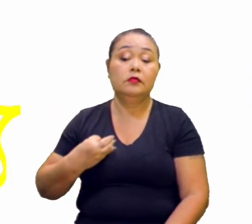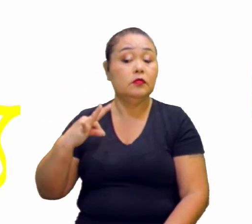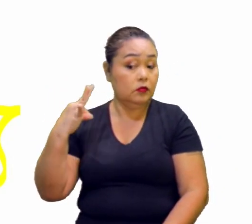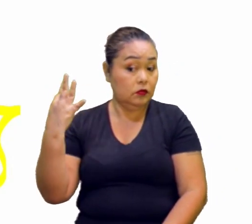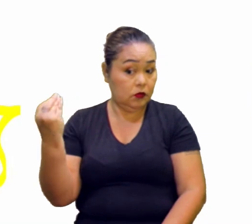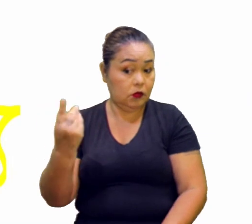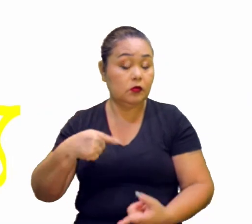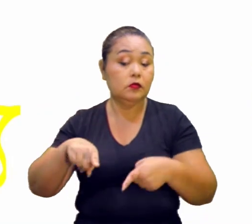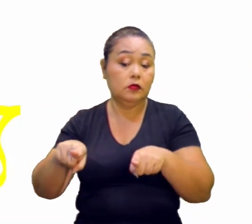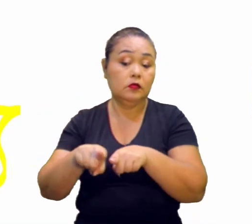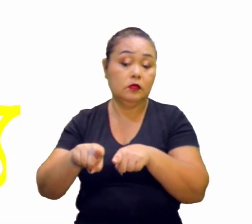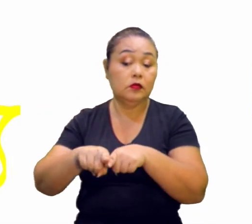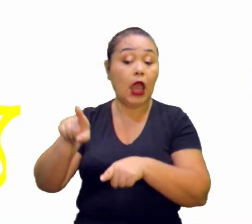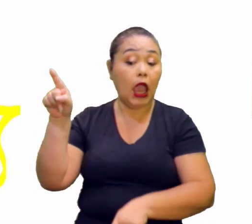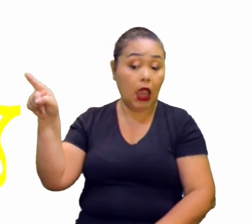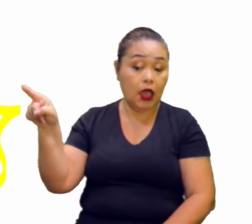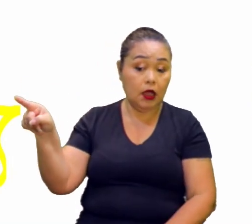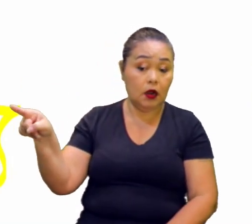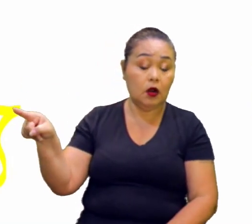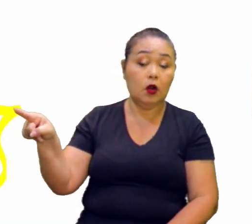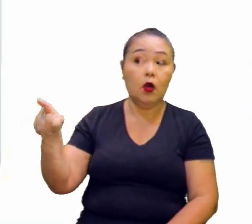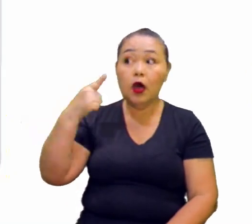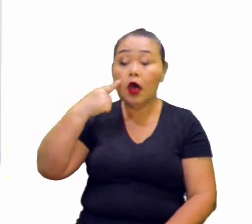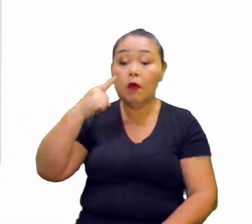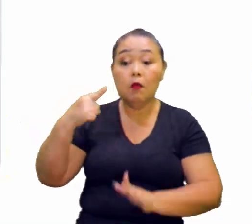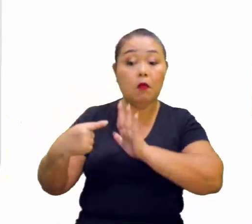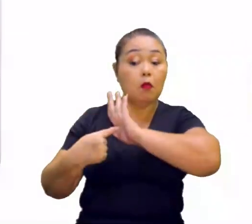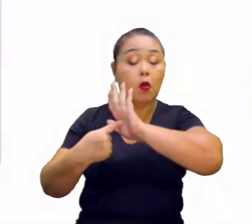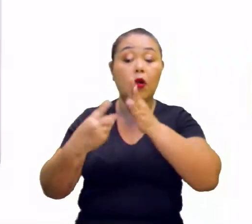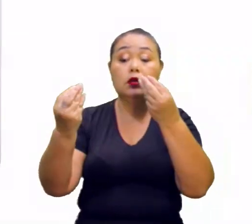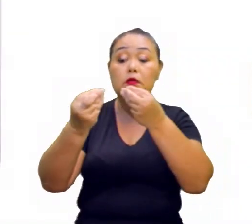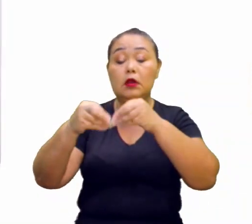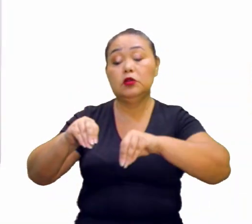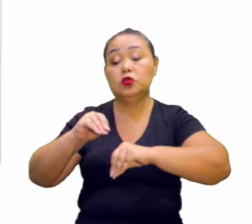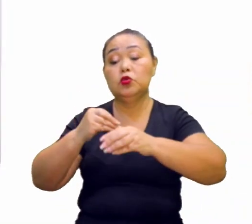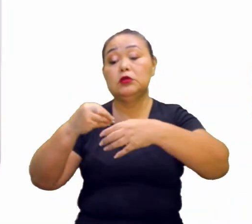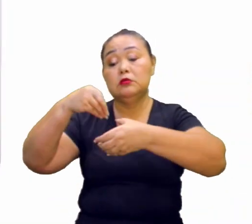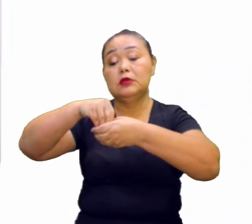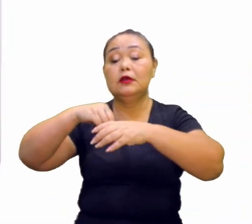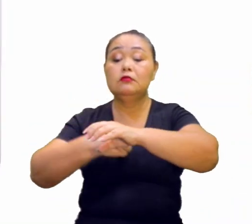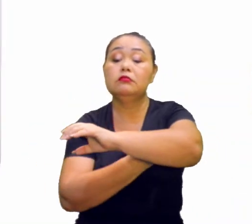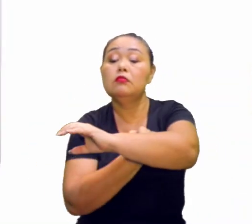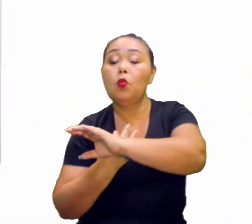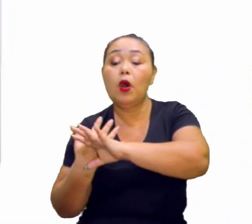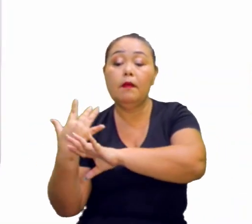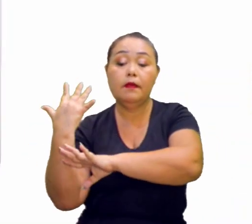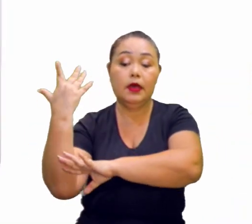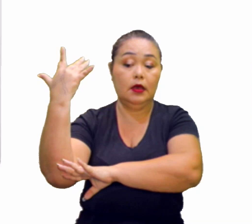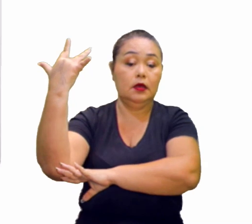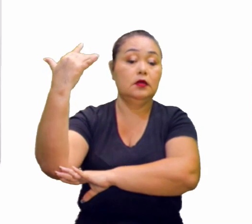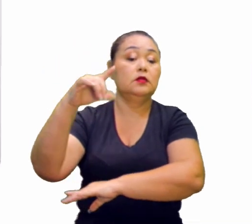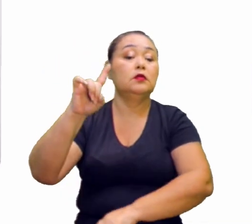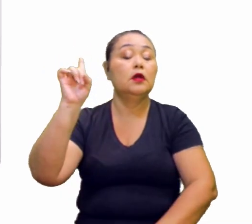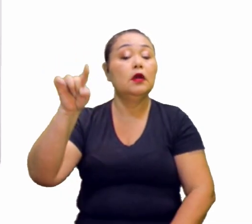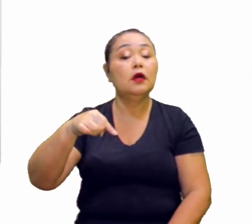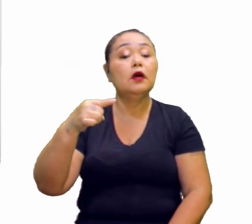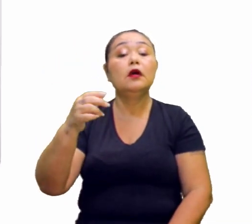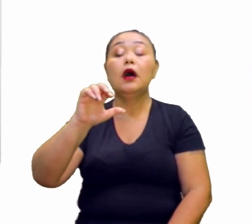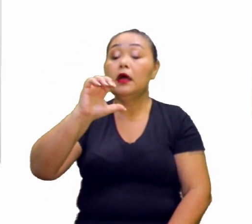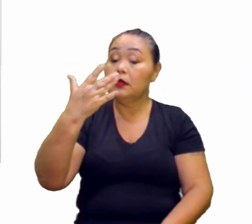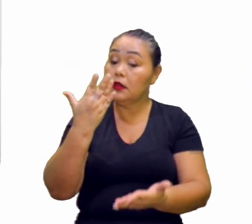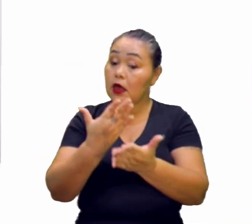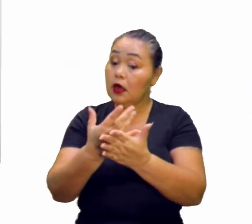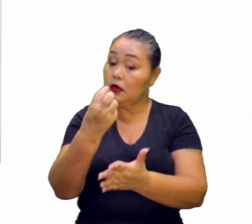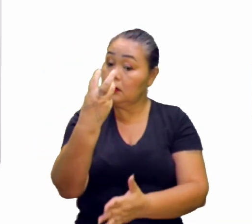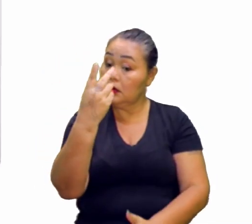outros, mas eles indicam aí um dano, né, no ambiente. Na aula 3.1, falamos sobre os sistemas agroflorestais.